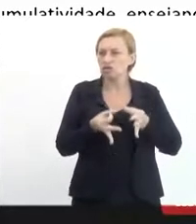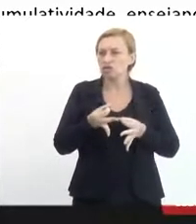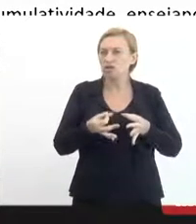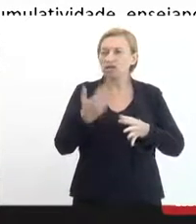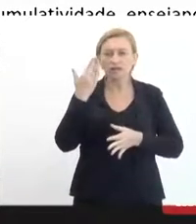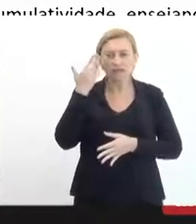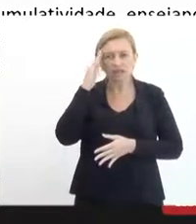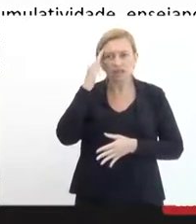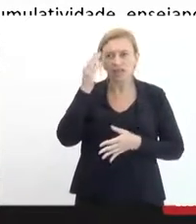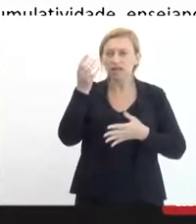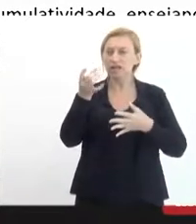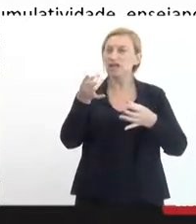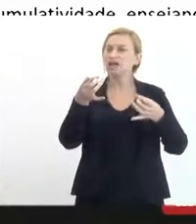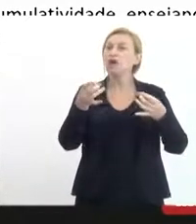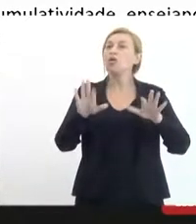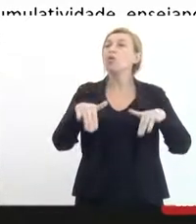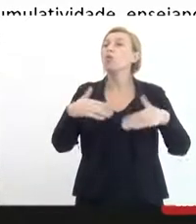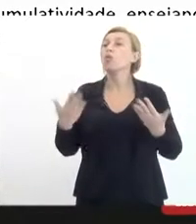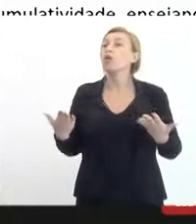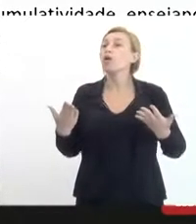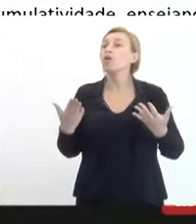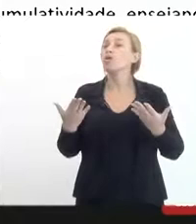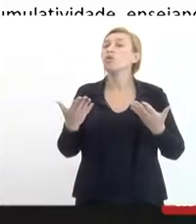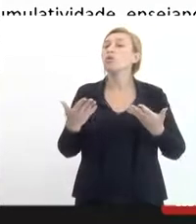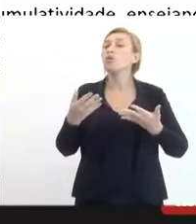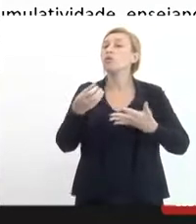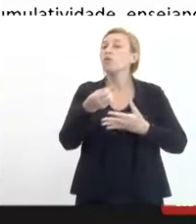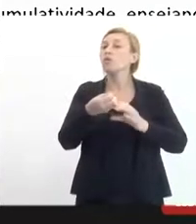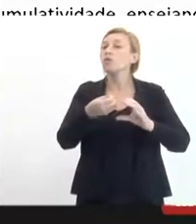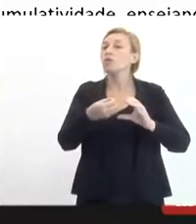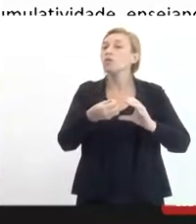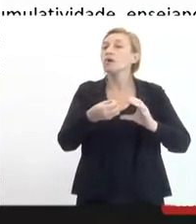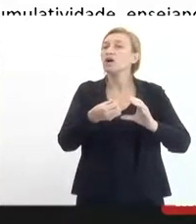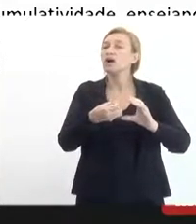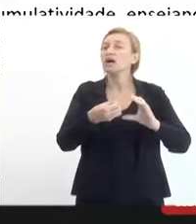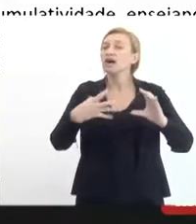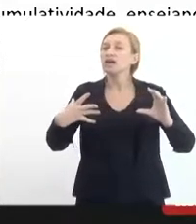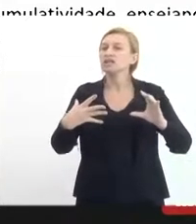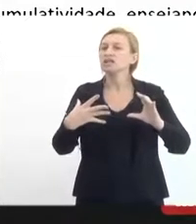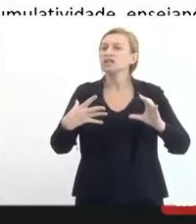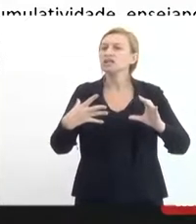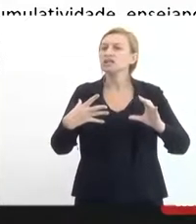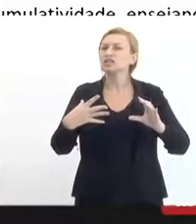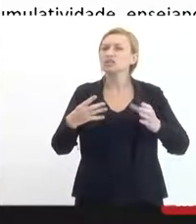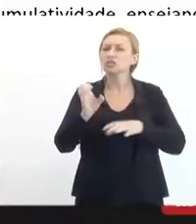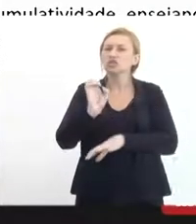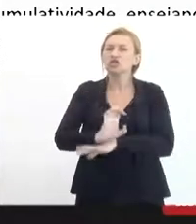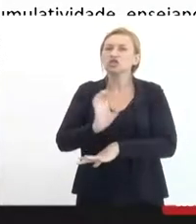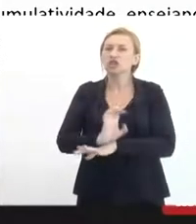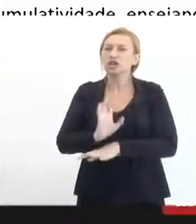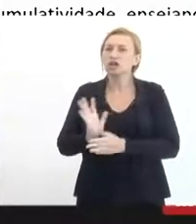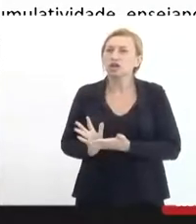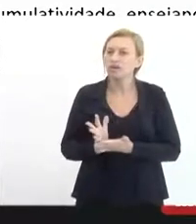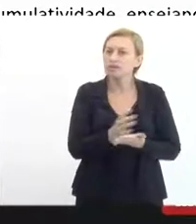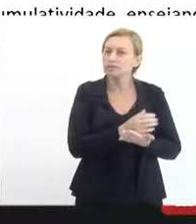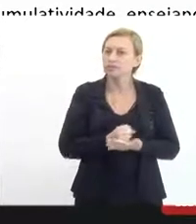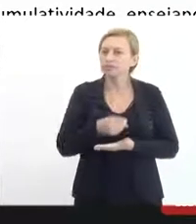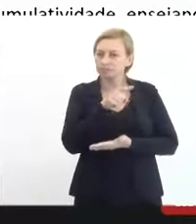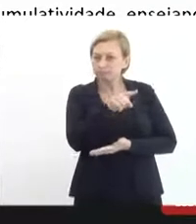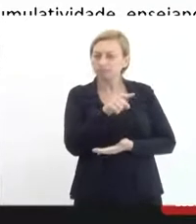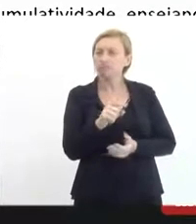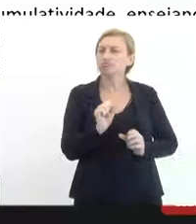classificação que o Tribunal de que o Estado considera de recuperabilidade desses contenciosos, porque se